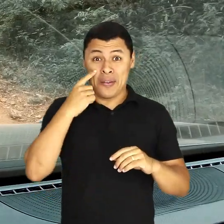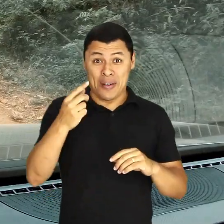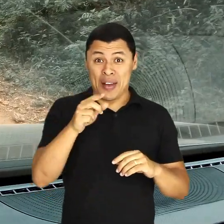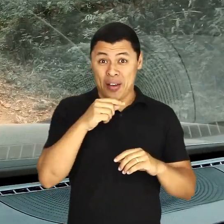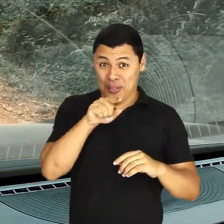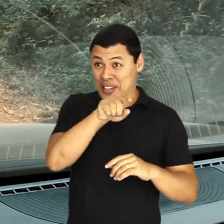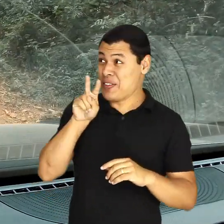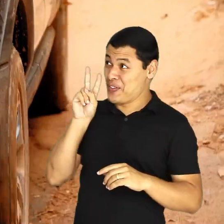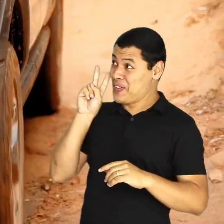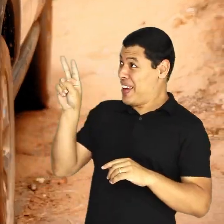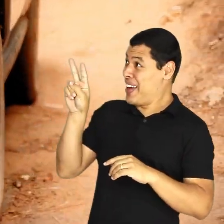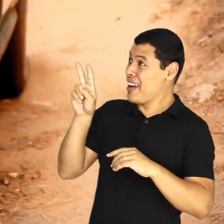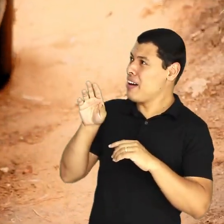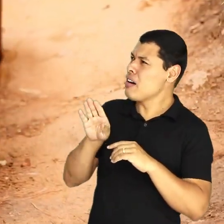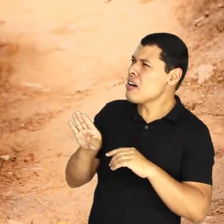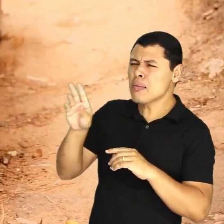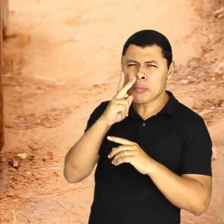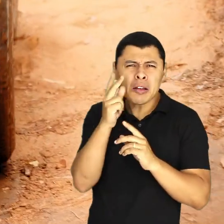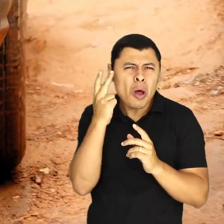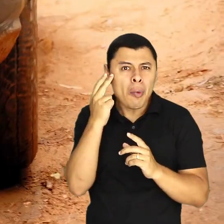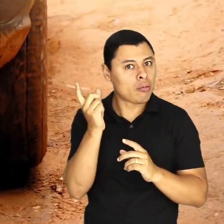lá.